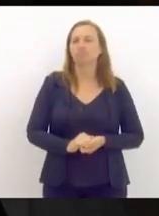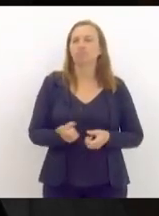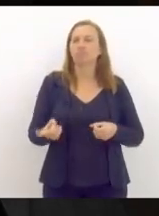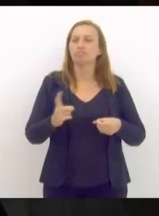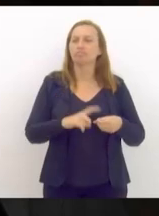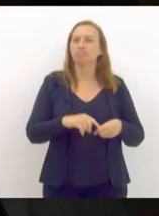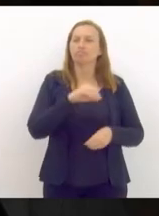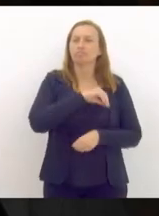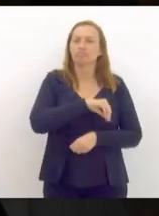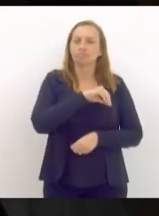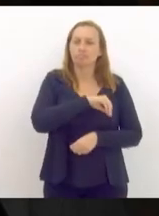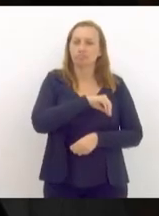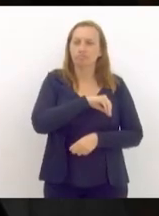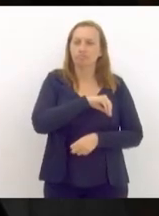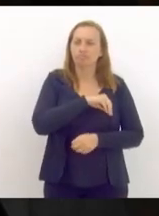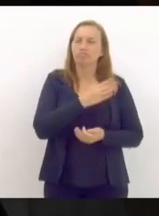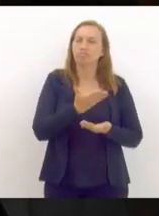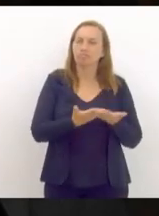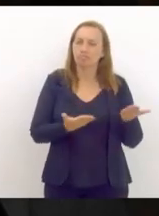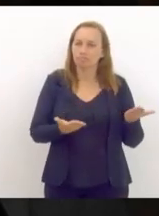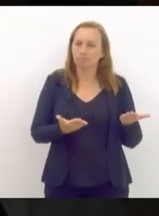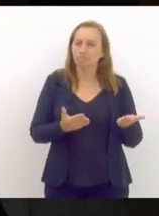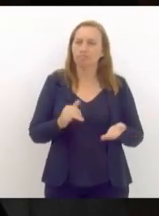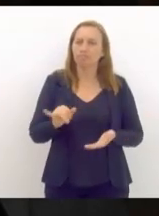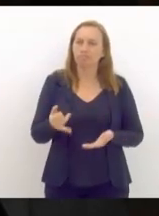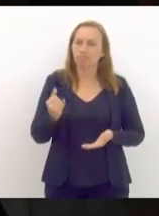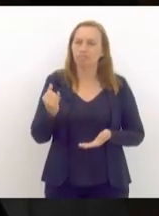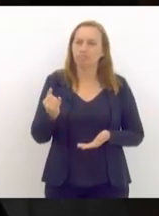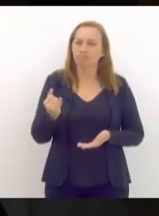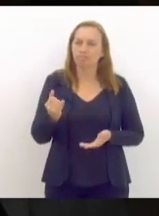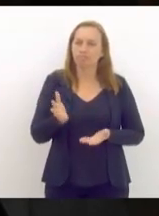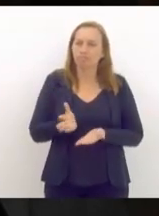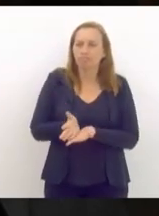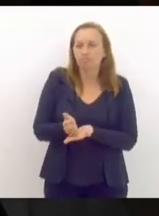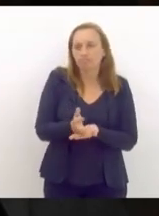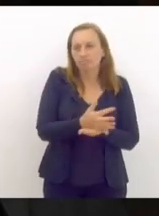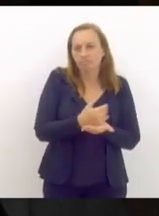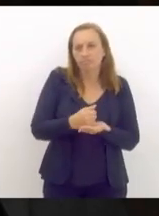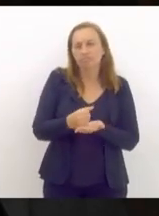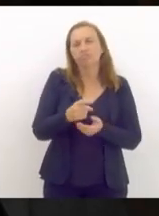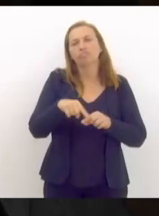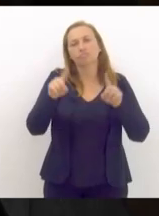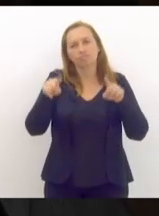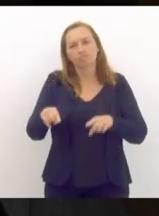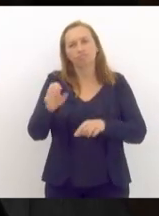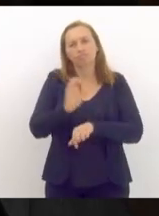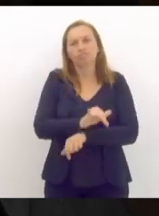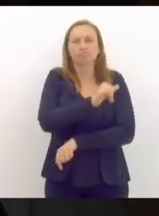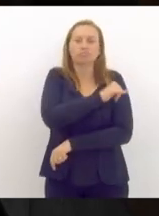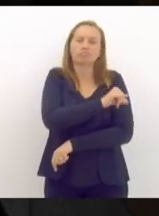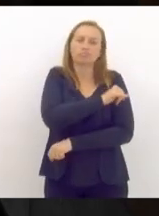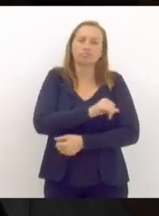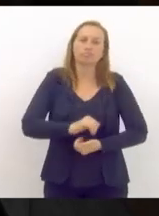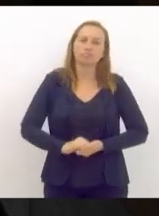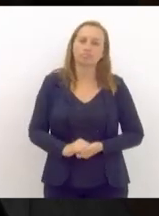recomposição salarial das perdas inflacionárias acumuladas pelos servidores do Estado do Rio de